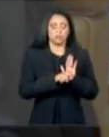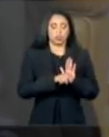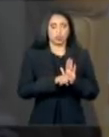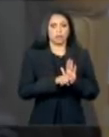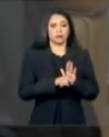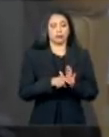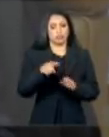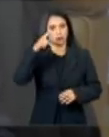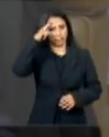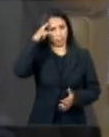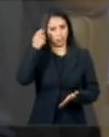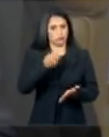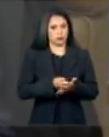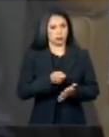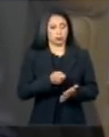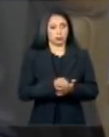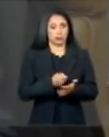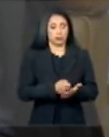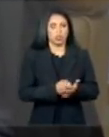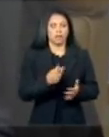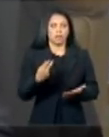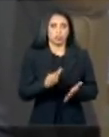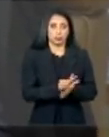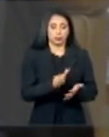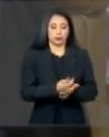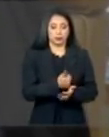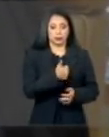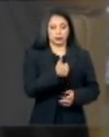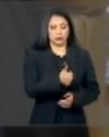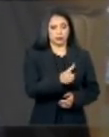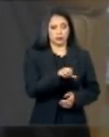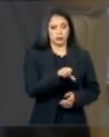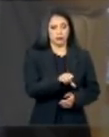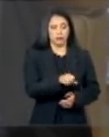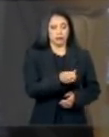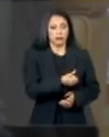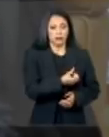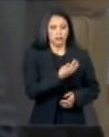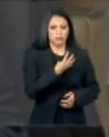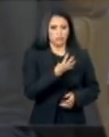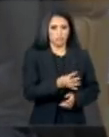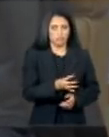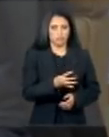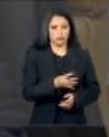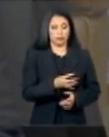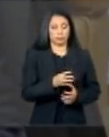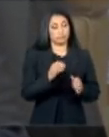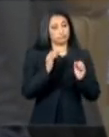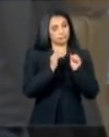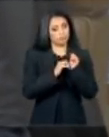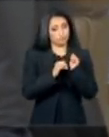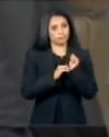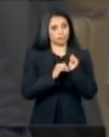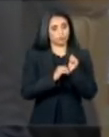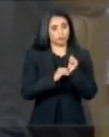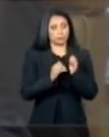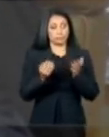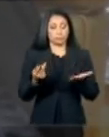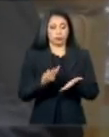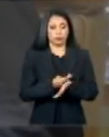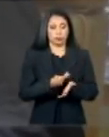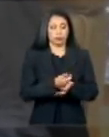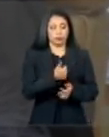e interessante esses expedientes as estatais filósofos data de 1964